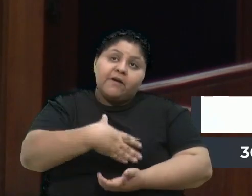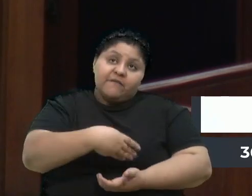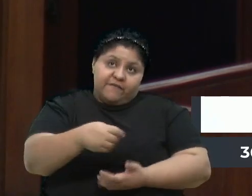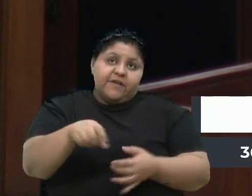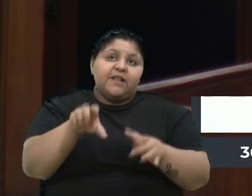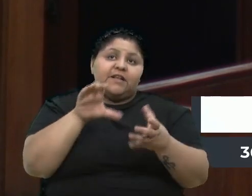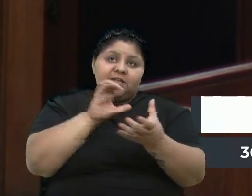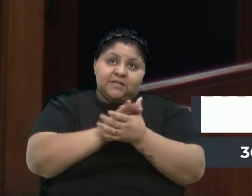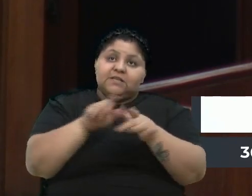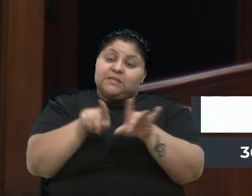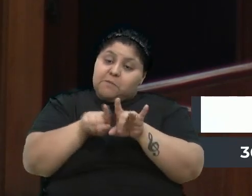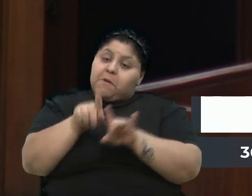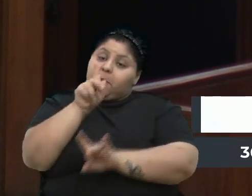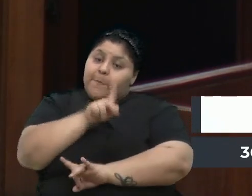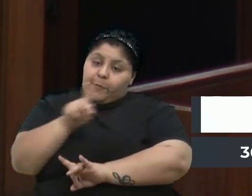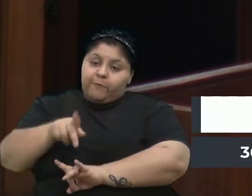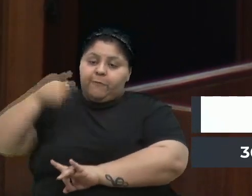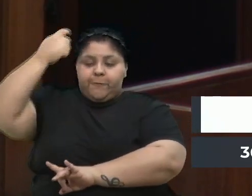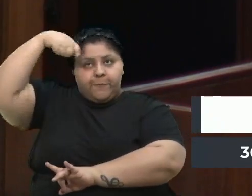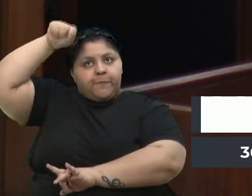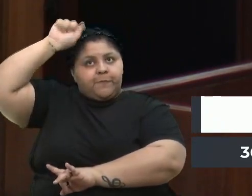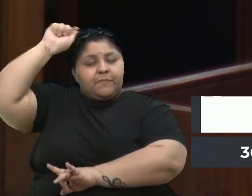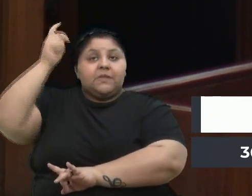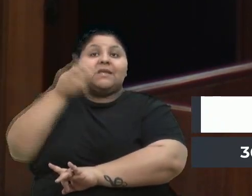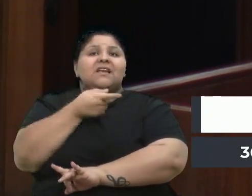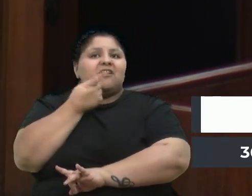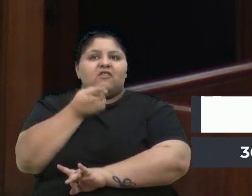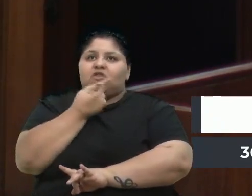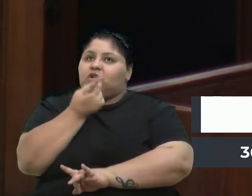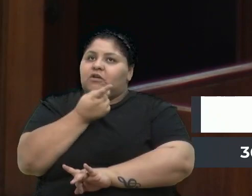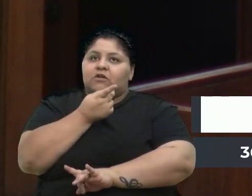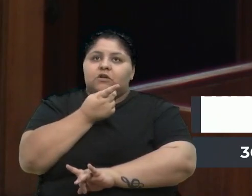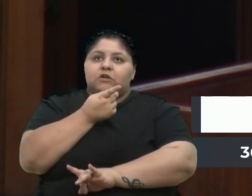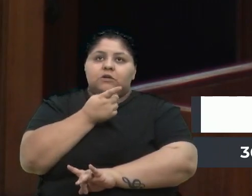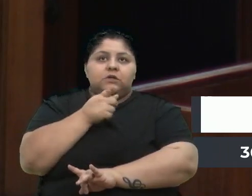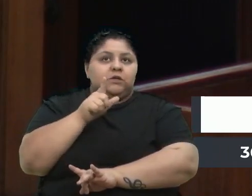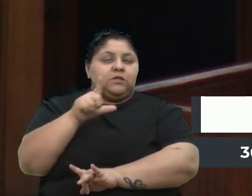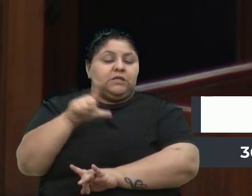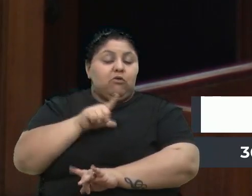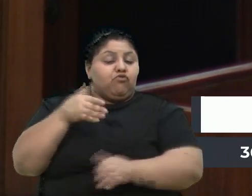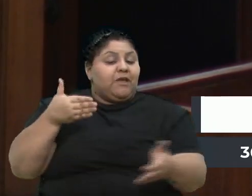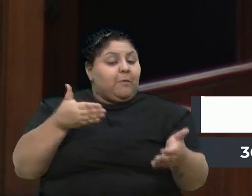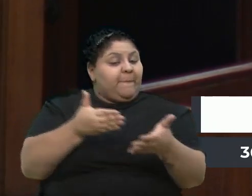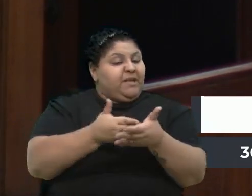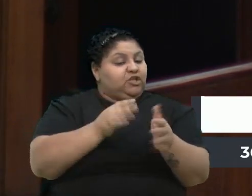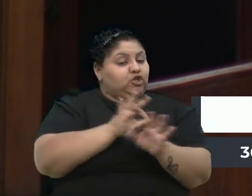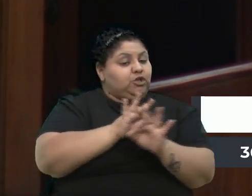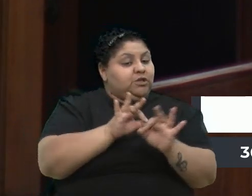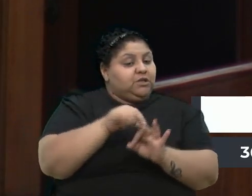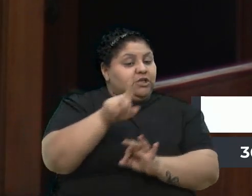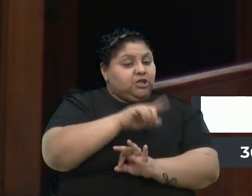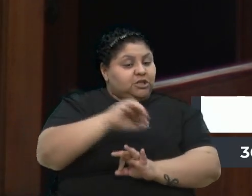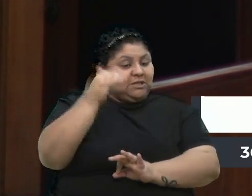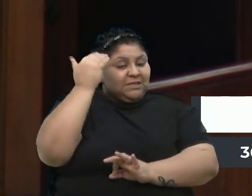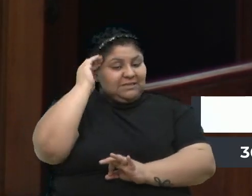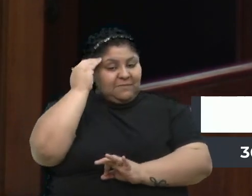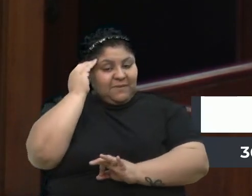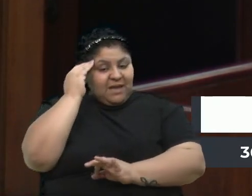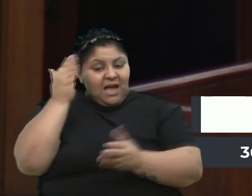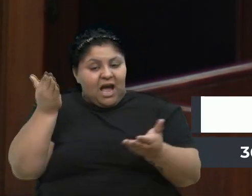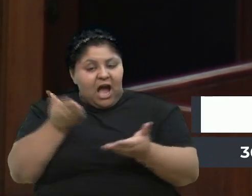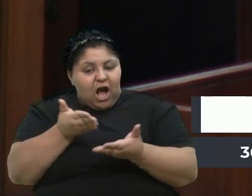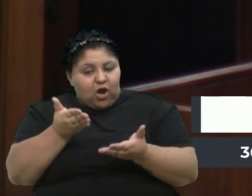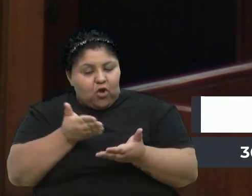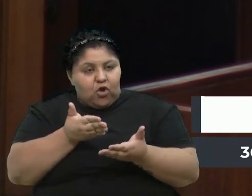esposa são professores da universidade, ele disse que isso não há impedimento nenhum, e a gente quer saber da atual procuradoria, do